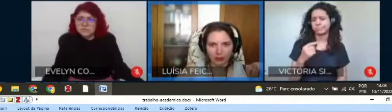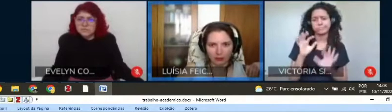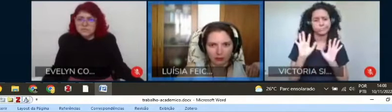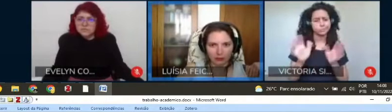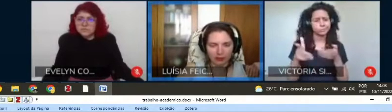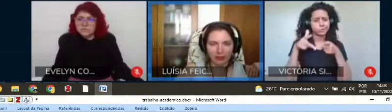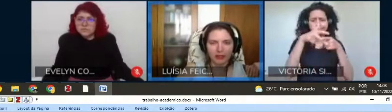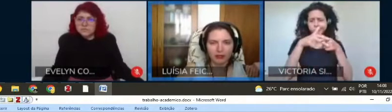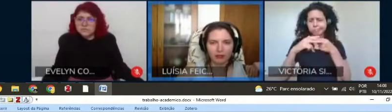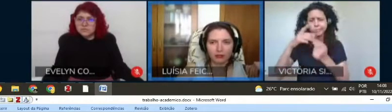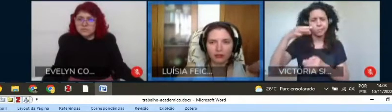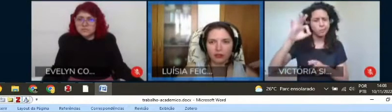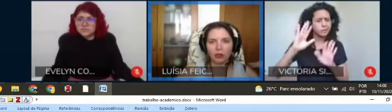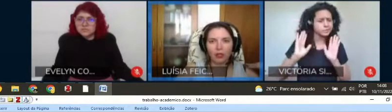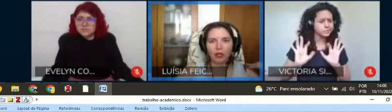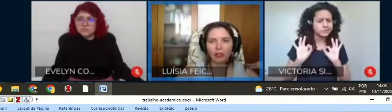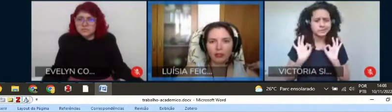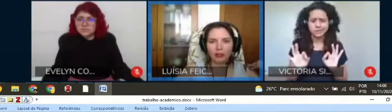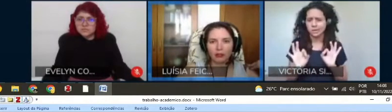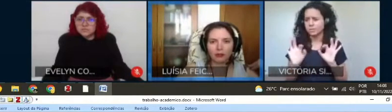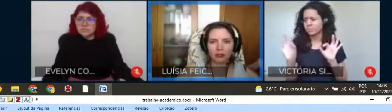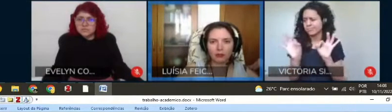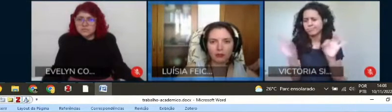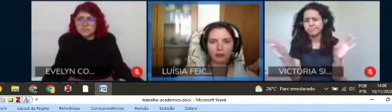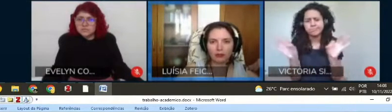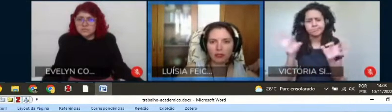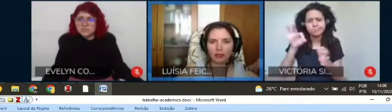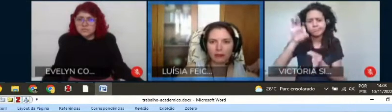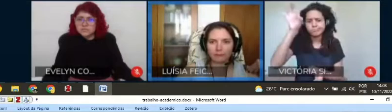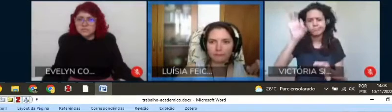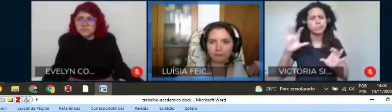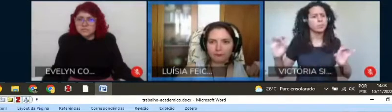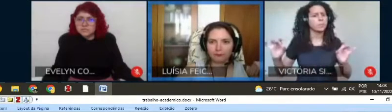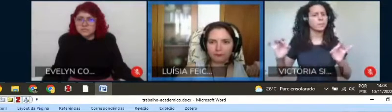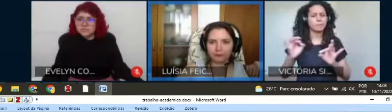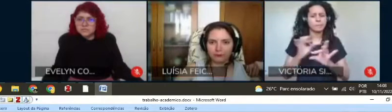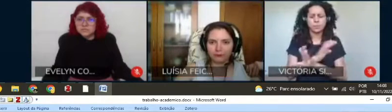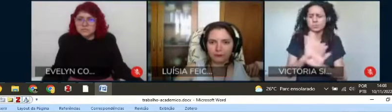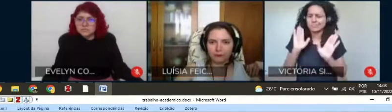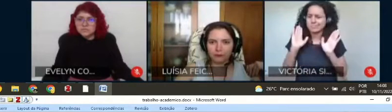configurado, já está com as margens, tudo certinho. E aqui nós temos a